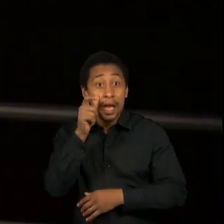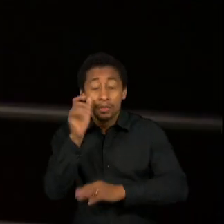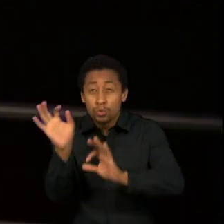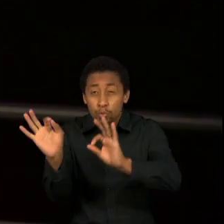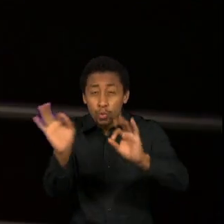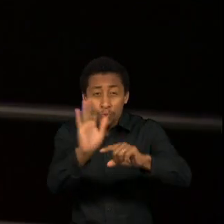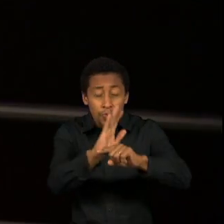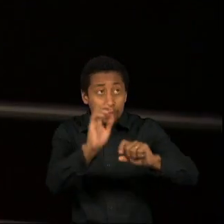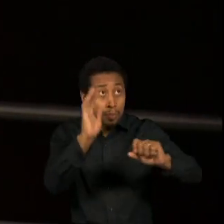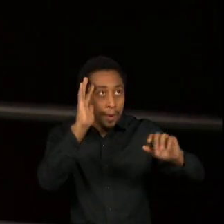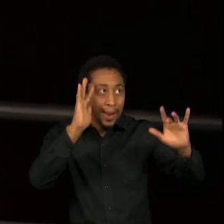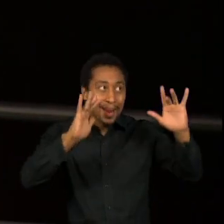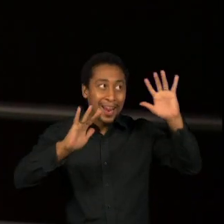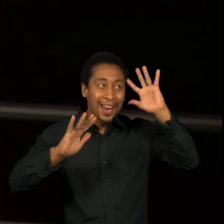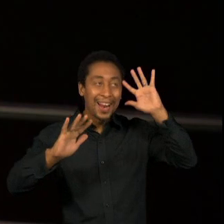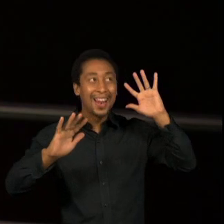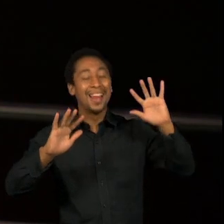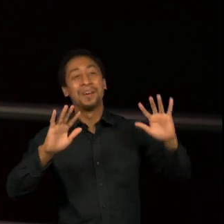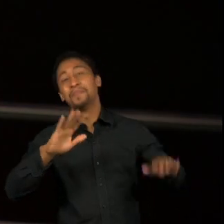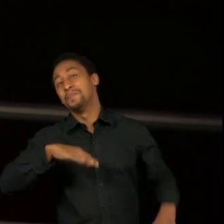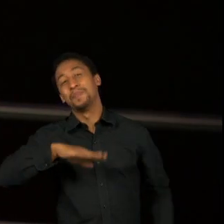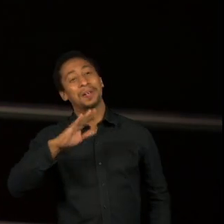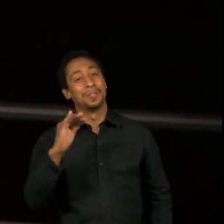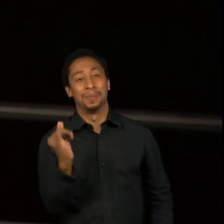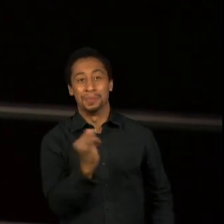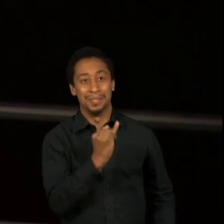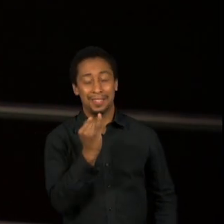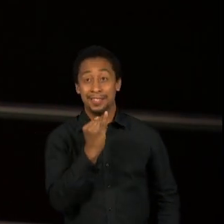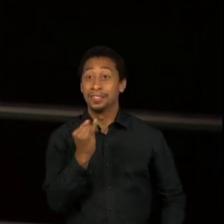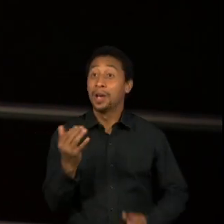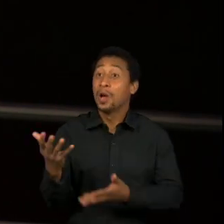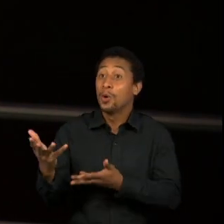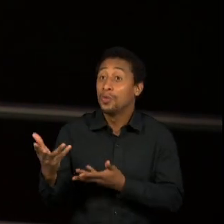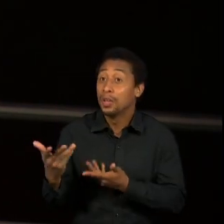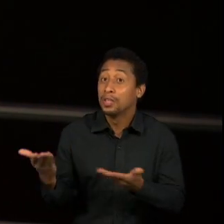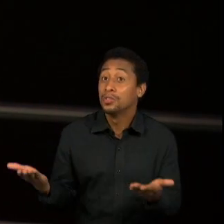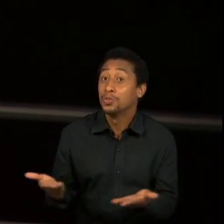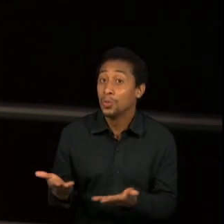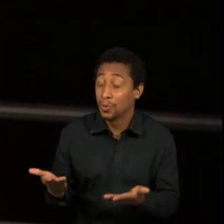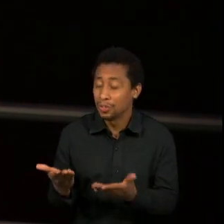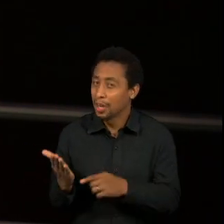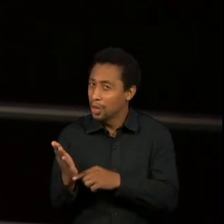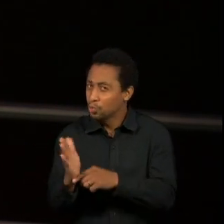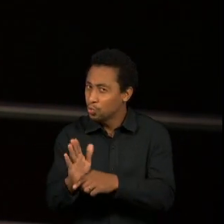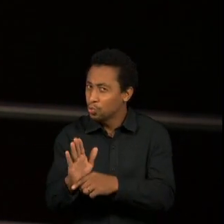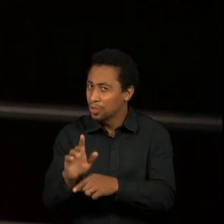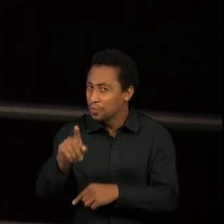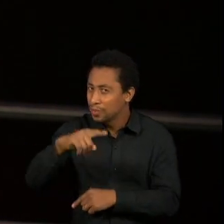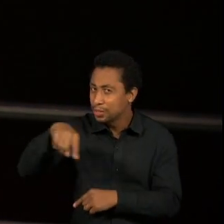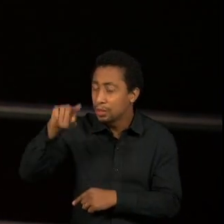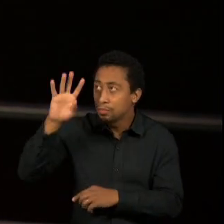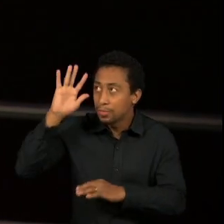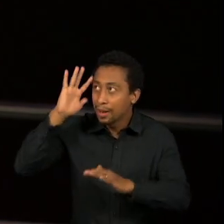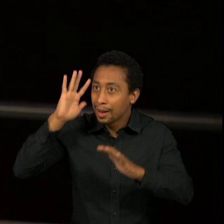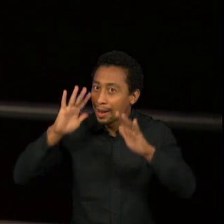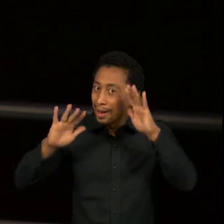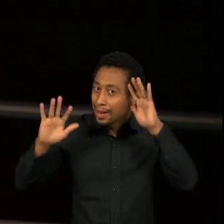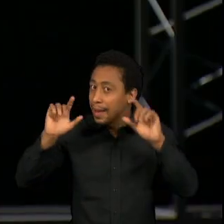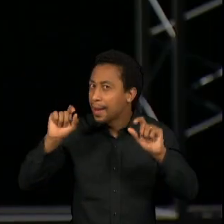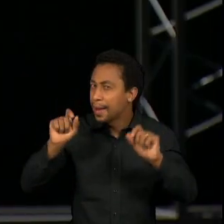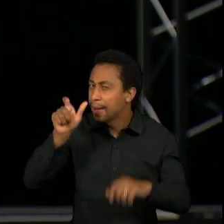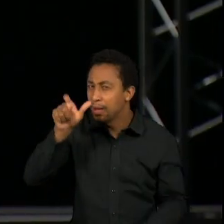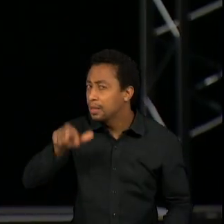A nossa convidada de hoje nos transporta para essa imaginação. A gente não pode deixar de falar de cinema brasileiro sem falar